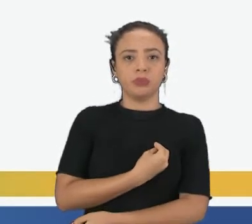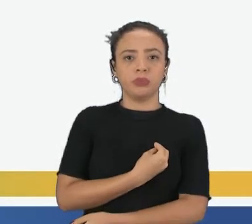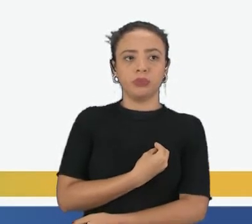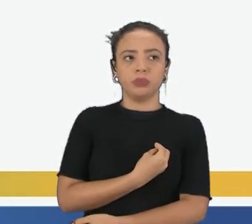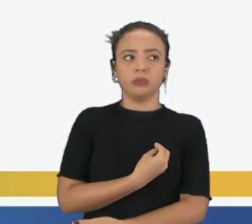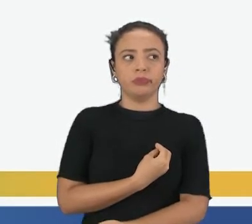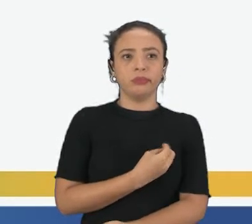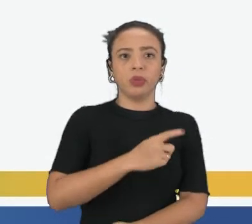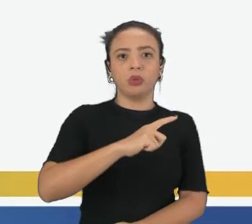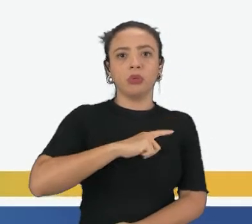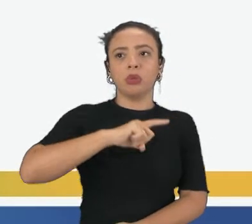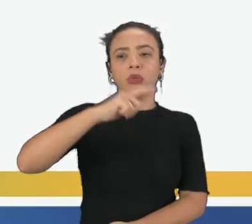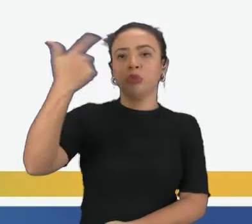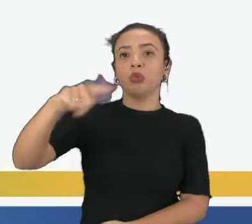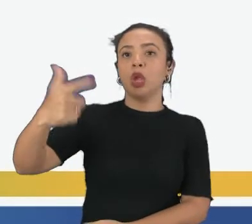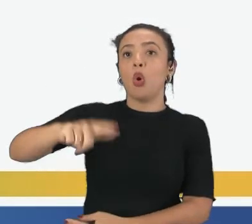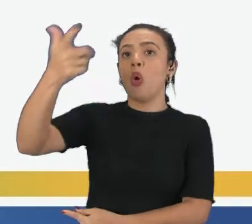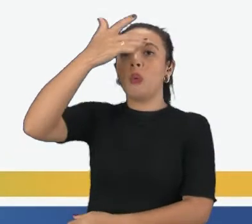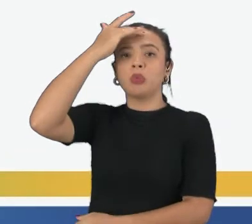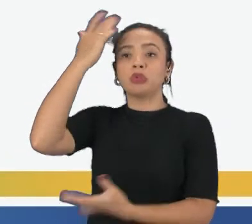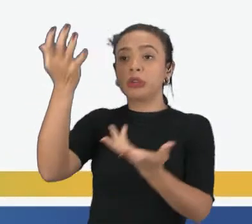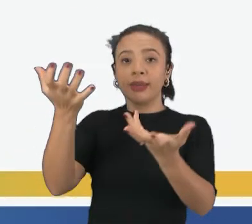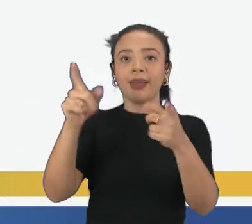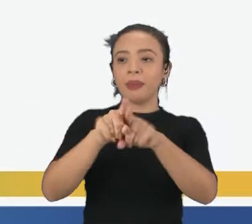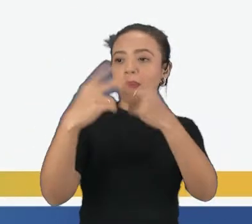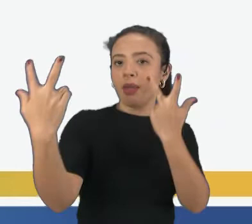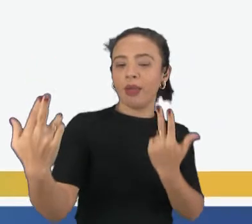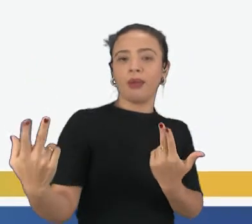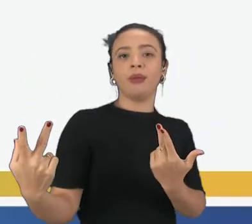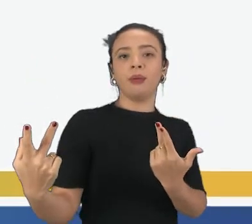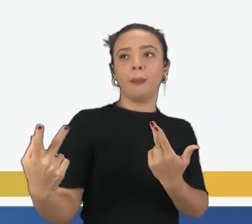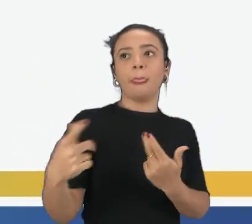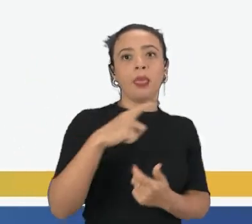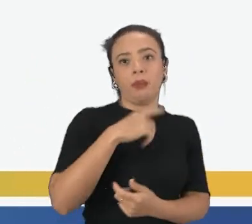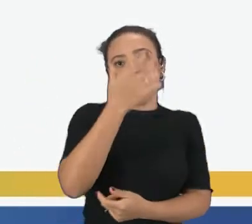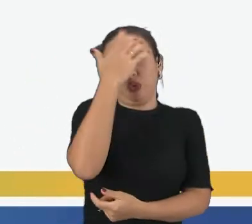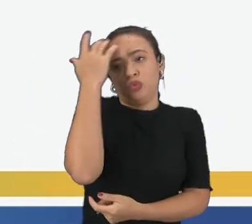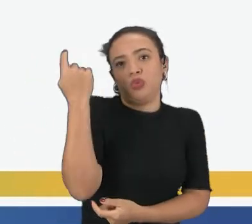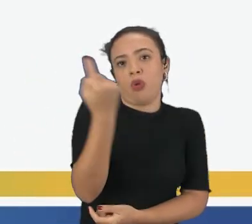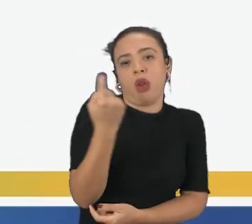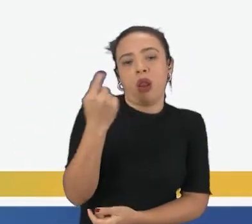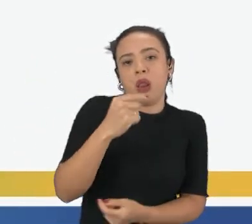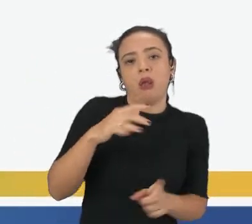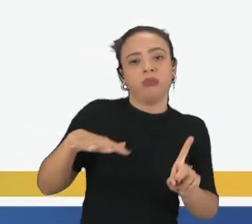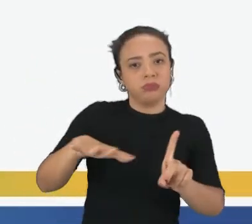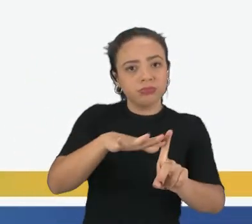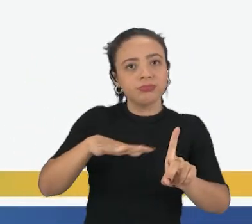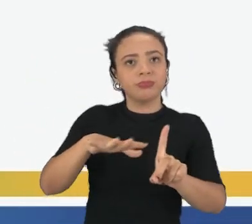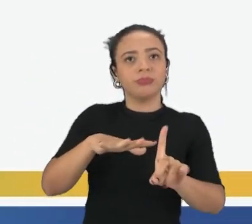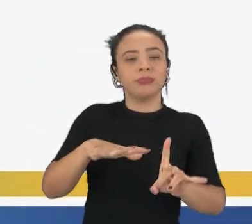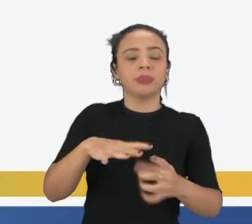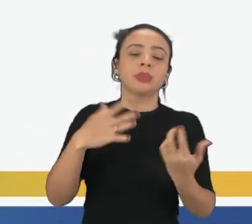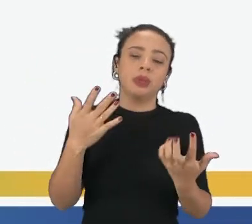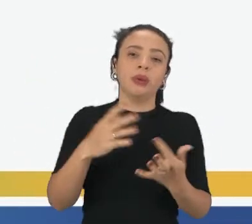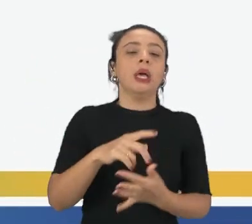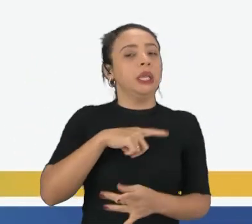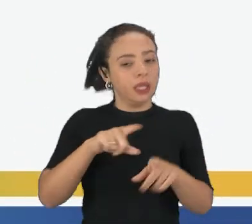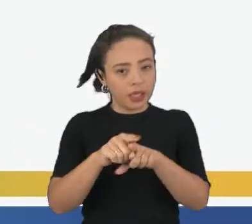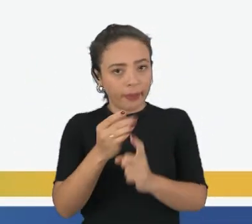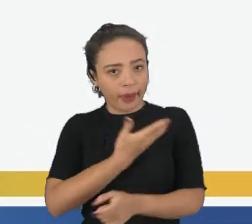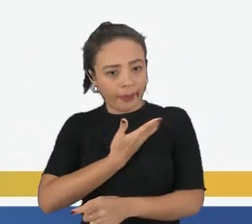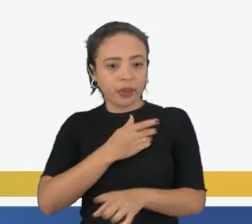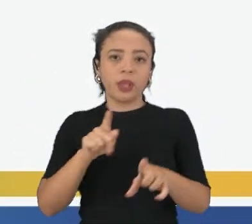adeptos com ela também evidentemente que não existem pessoas isoladas na sociedade ela segue ela tem